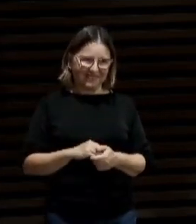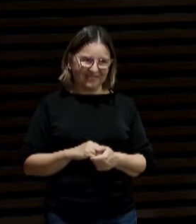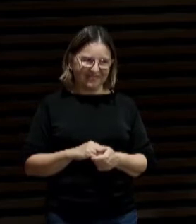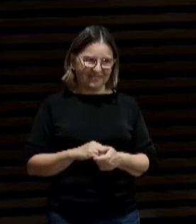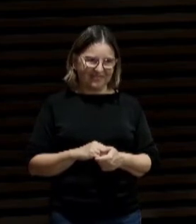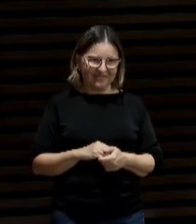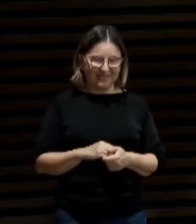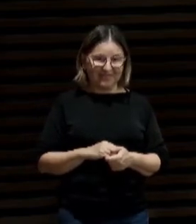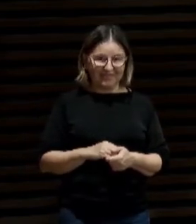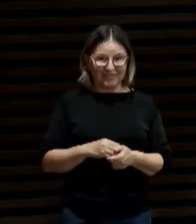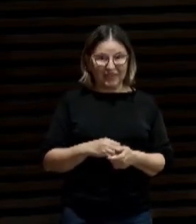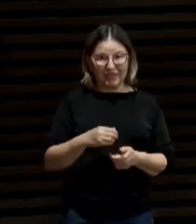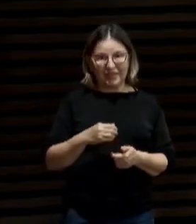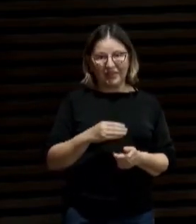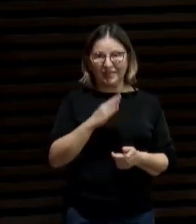Olhando para a palavra.